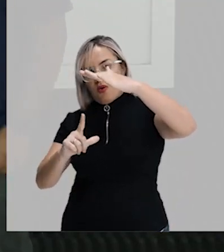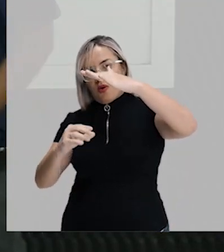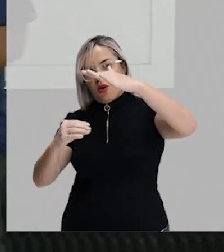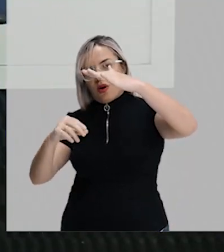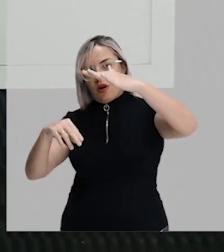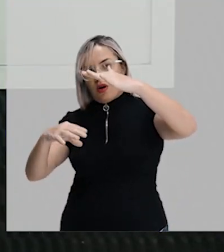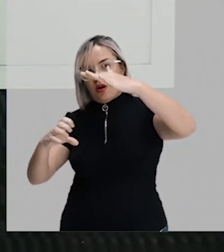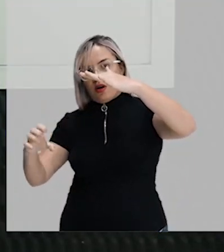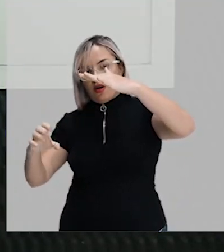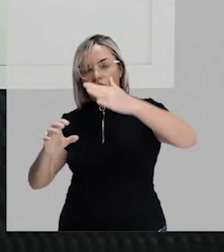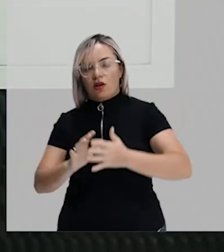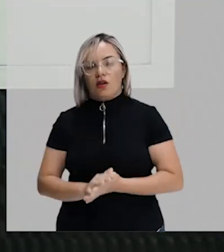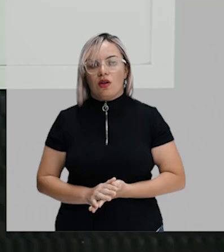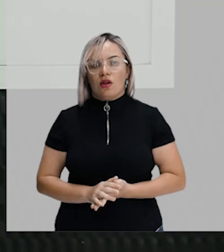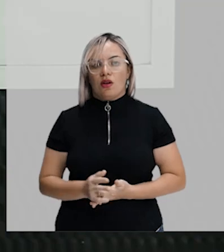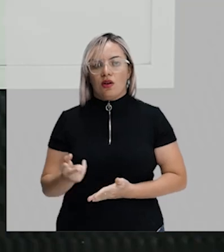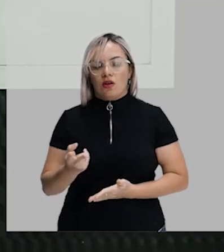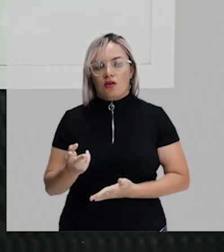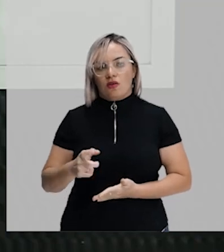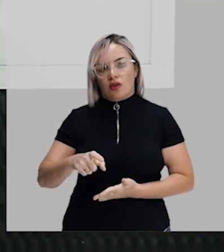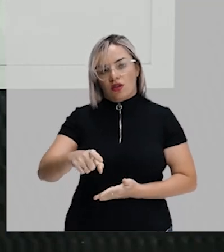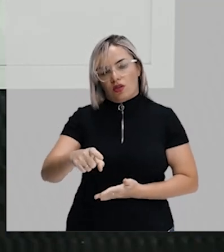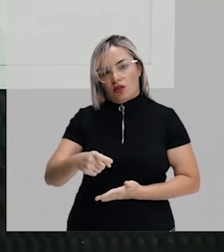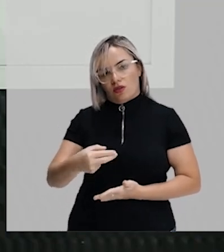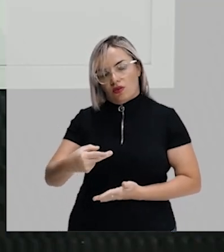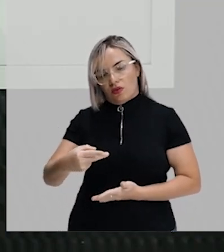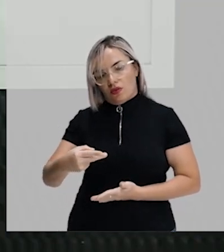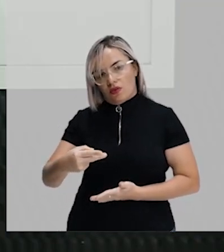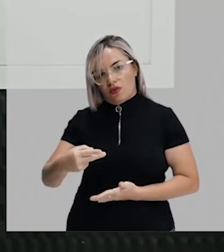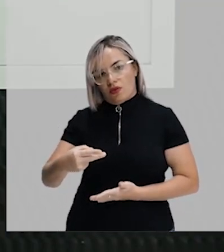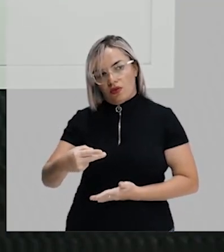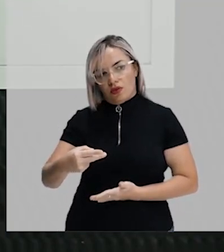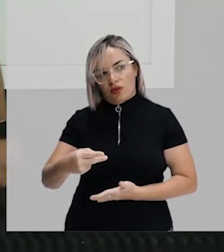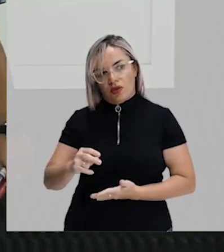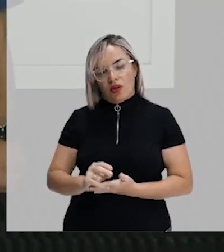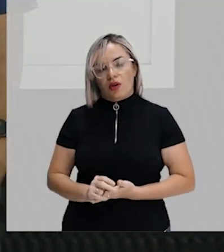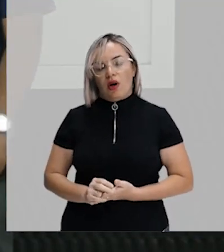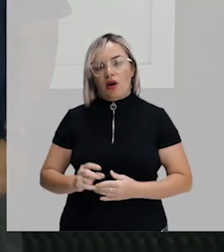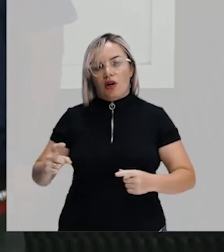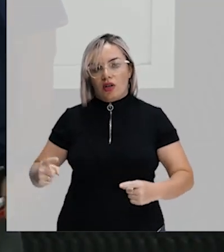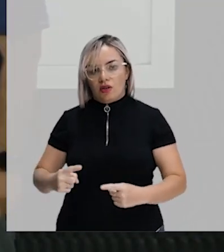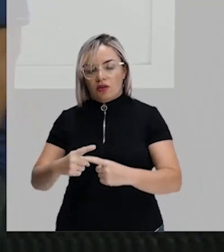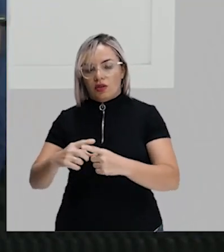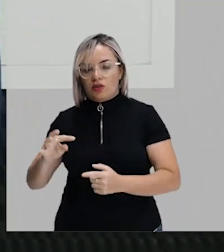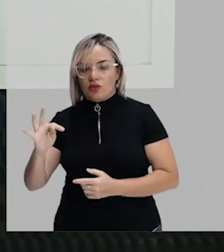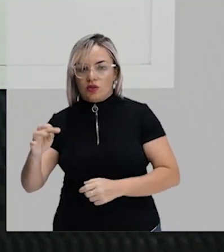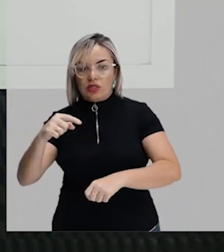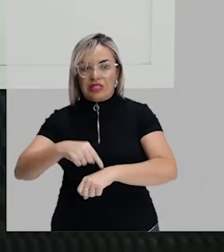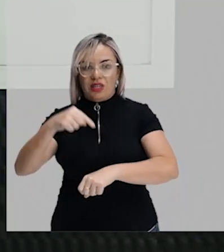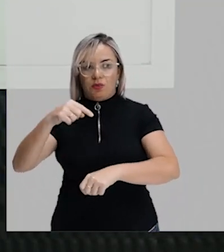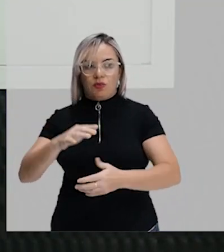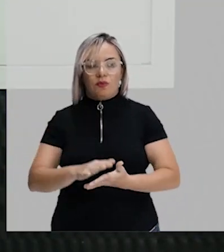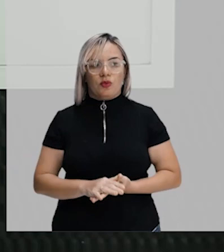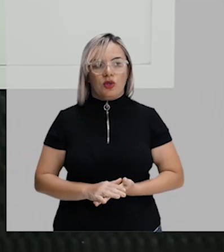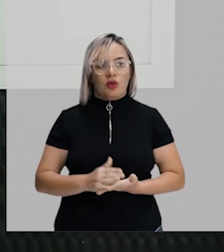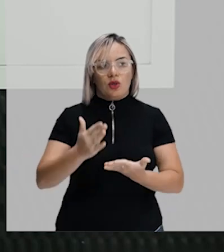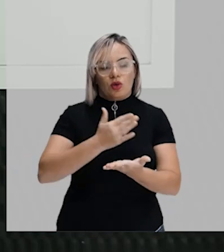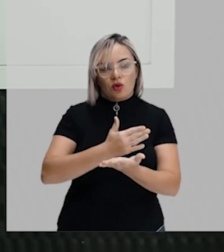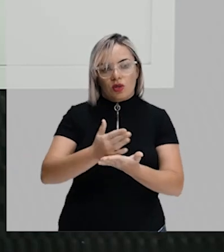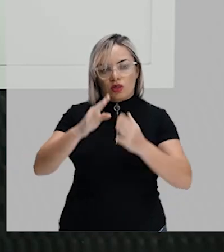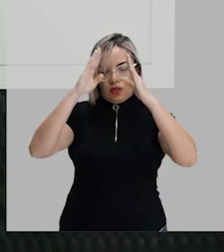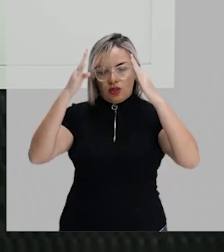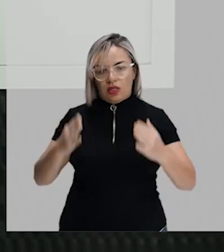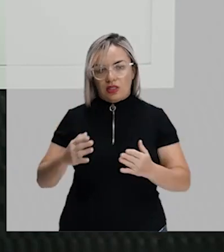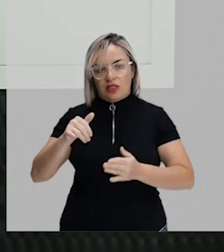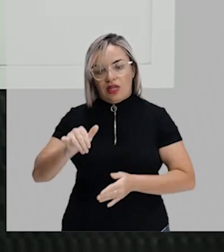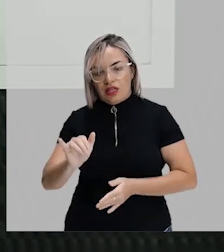vai ser a velocidade x vezes o tempo. Pronto. Ok? Agora nós vamos começar a analisar y.